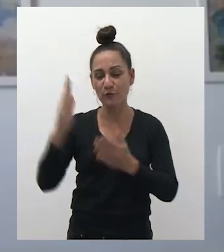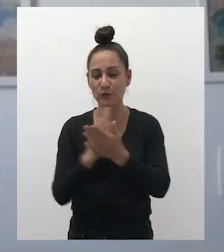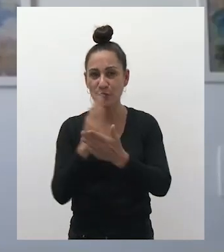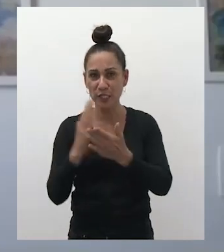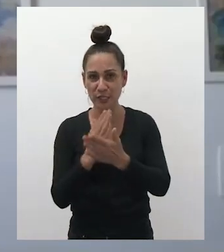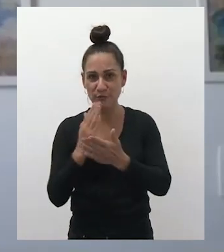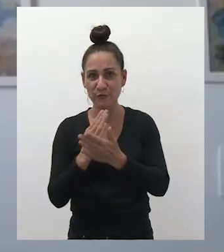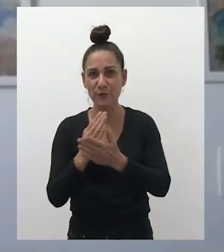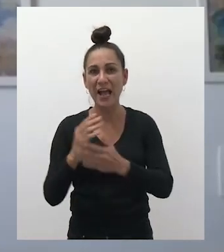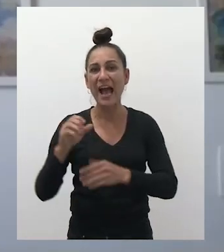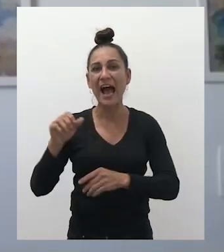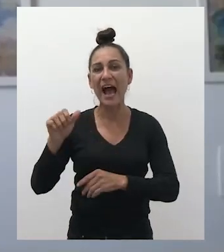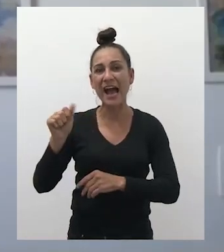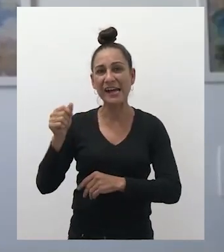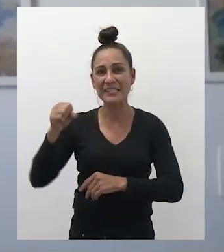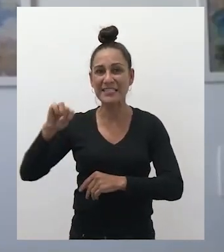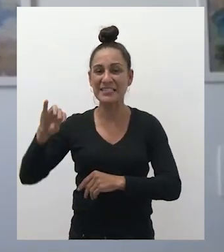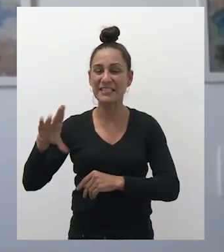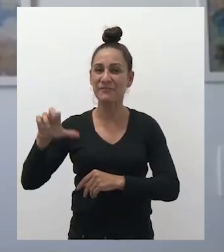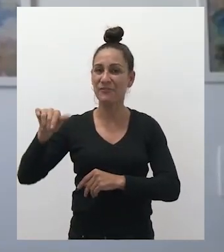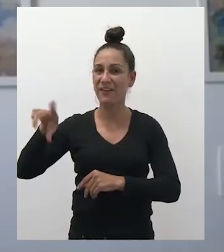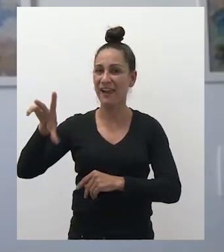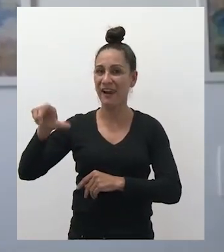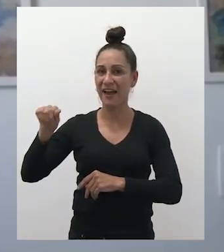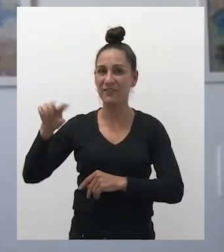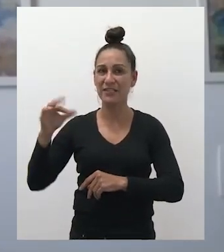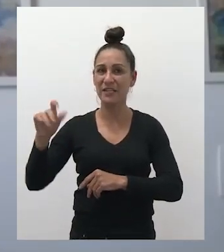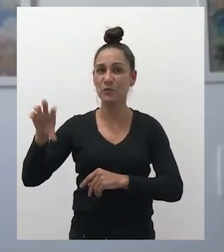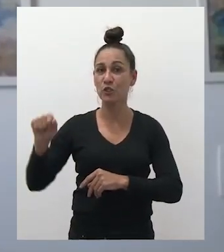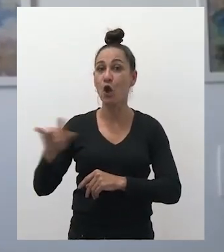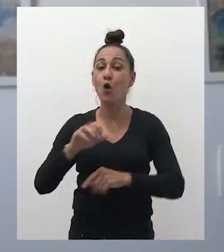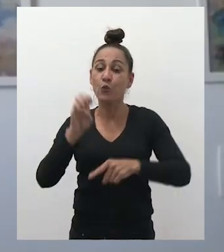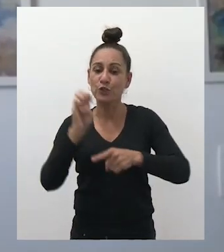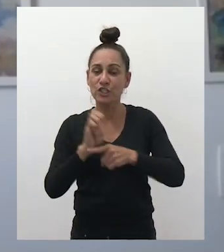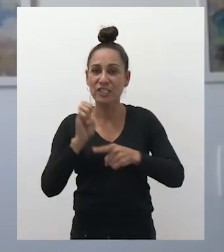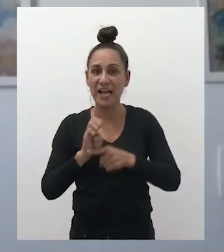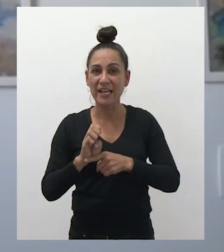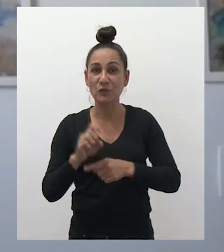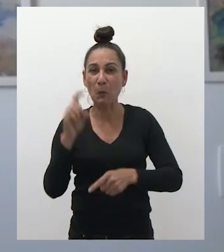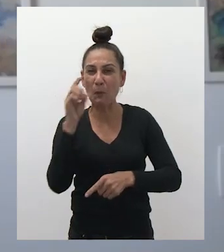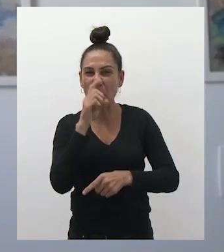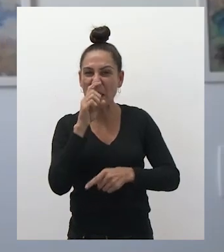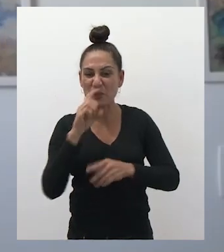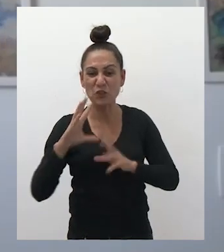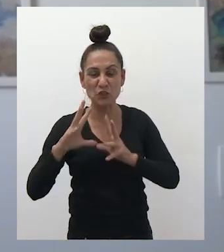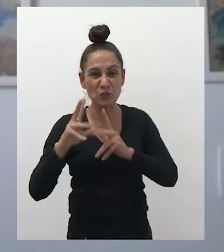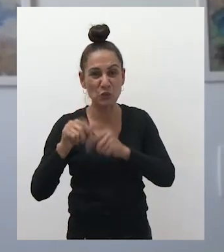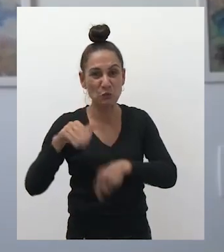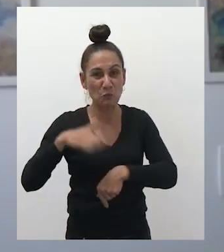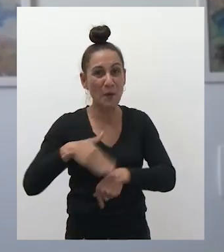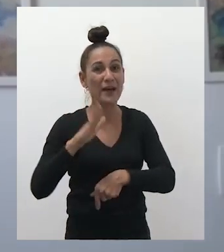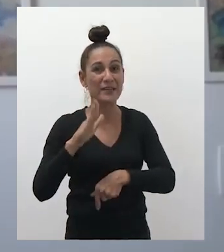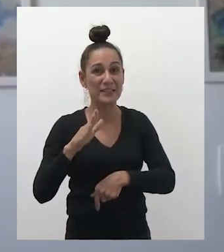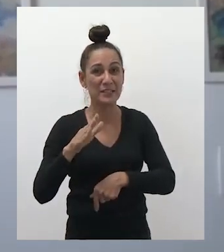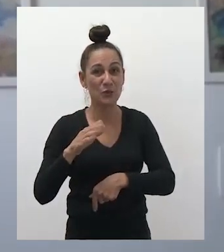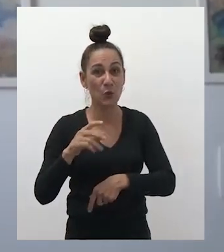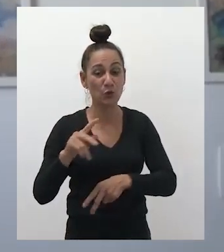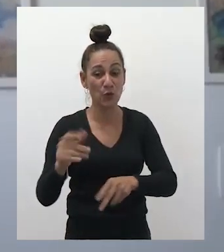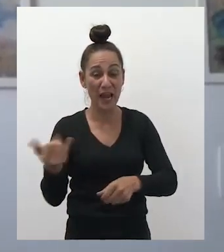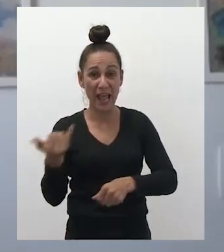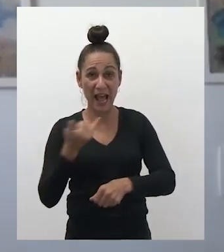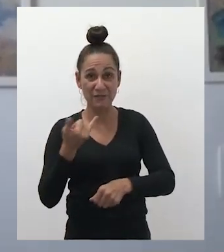Falava Zaratustra, ele diz, né, o Estado é o maior mentiroso de todos, quando ele diz que é a gente, que